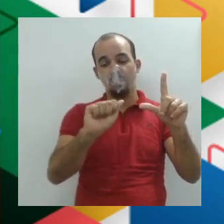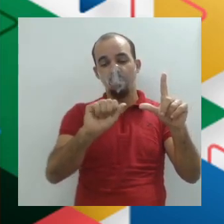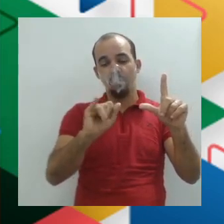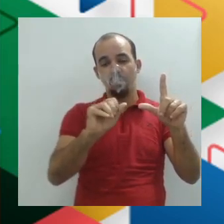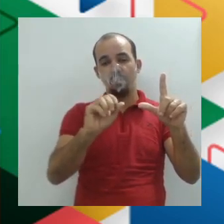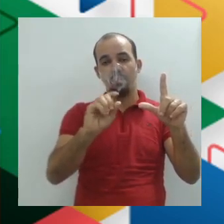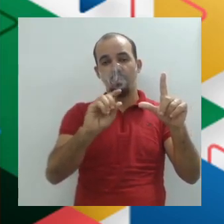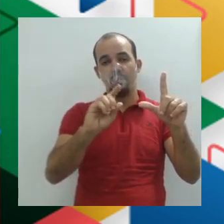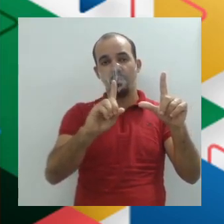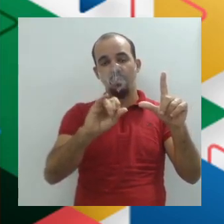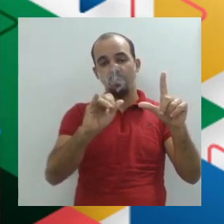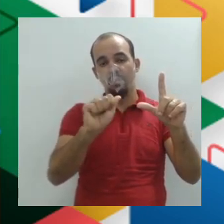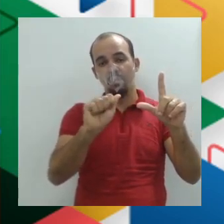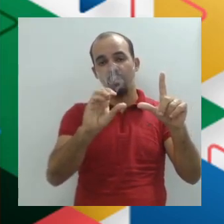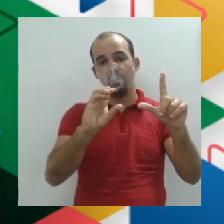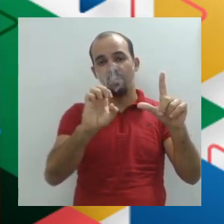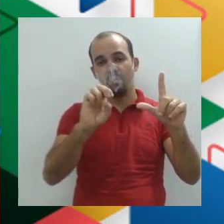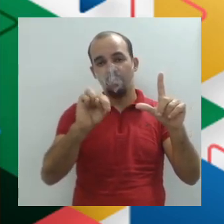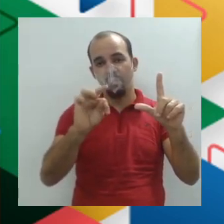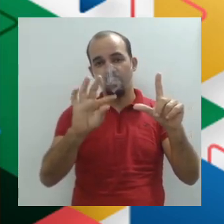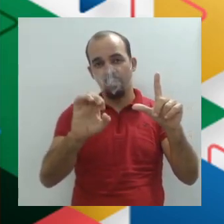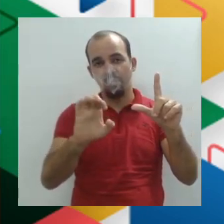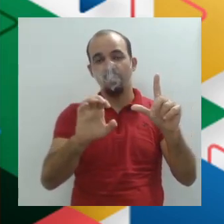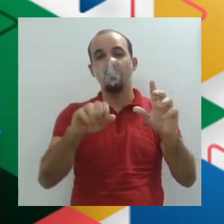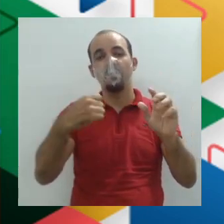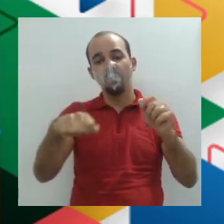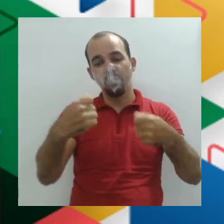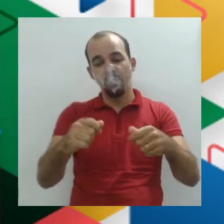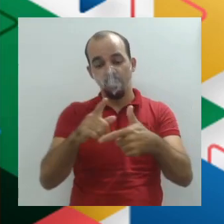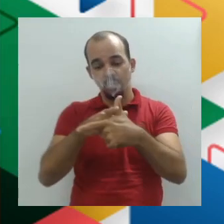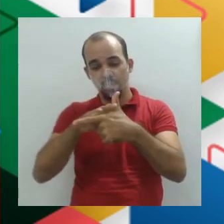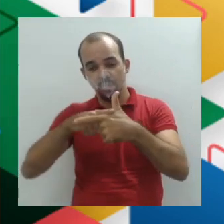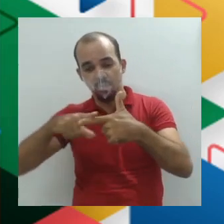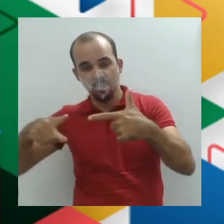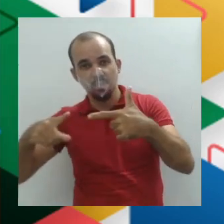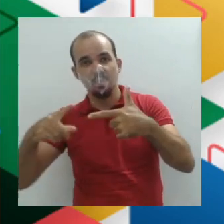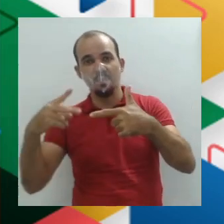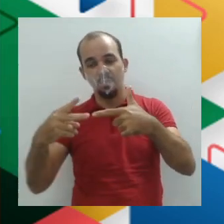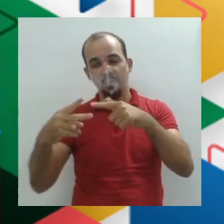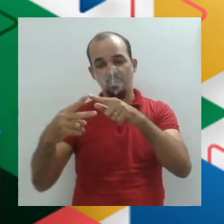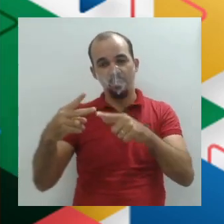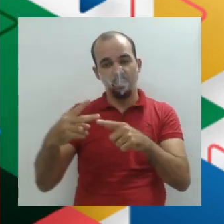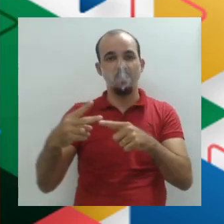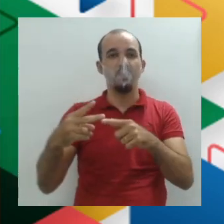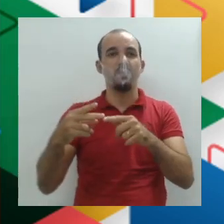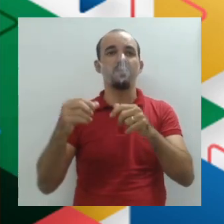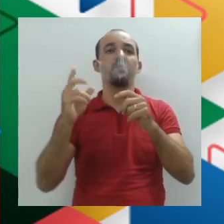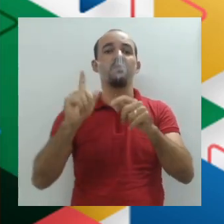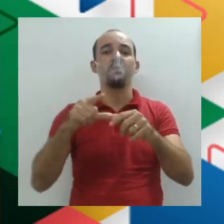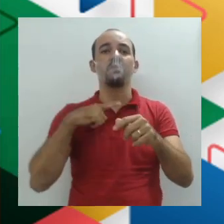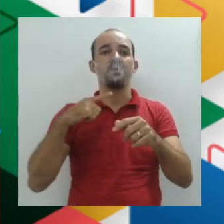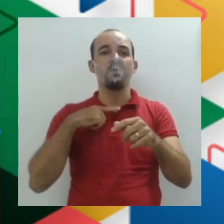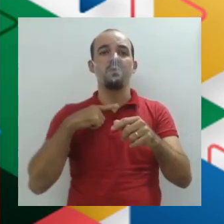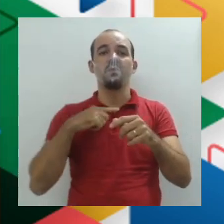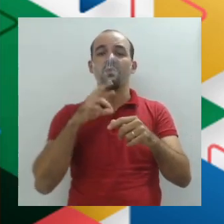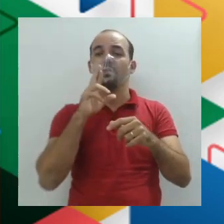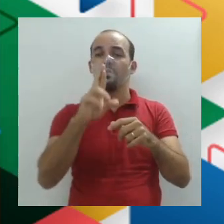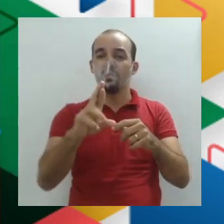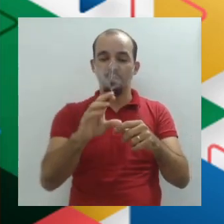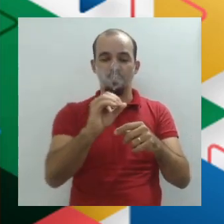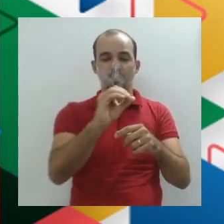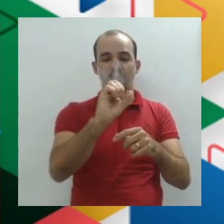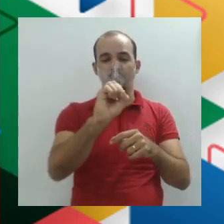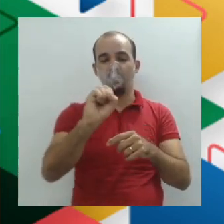hipotenusa, eu vou ter exatamente a razão trigonométrica que eu chamo de cosseno. Perfeito? Tranquilo? Então,